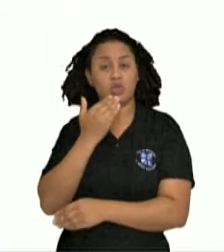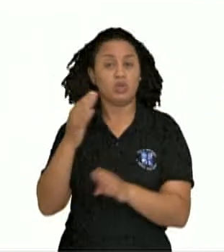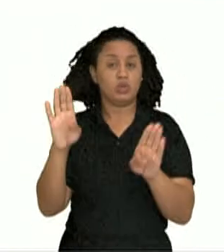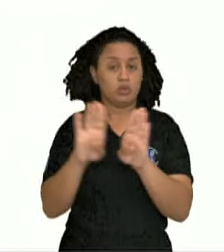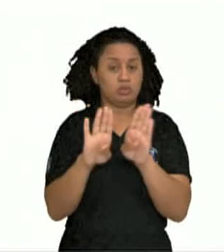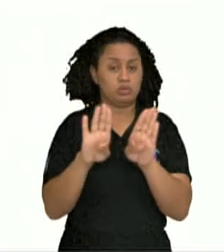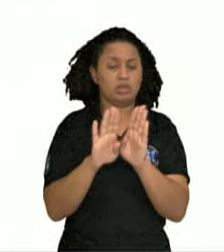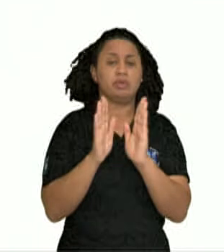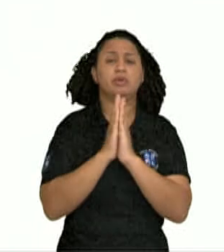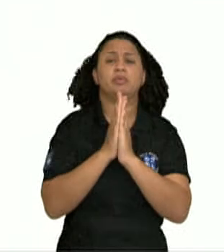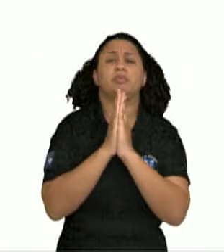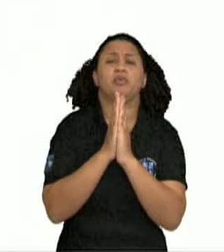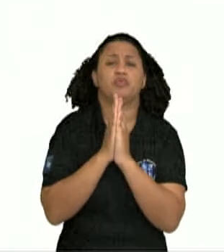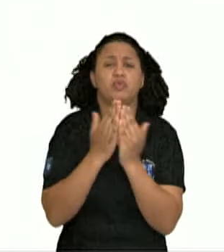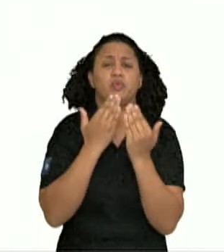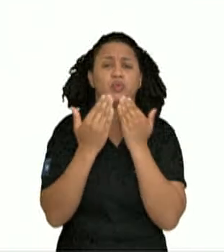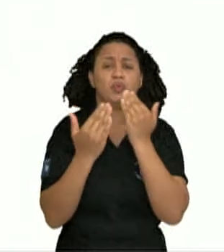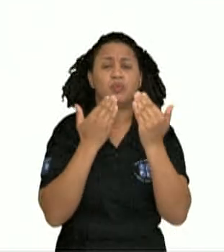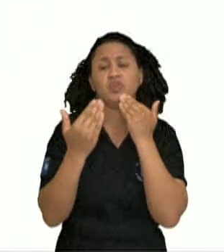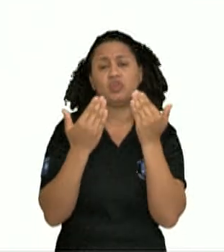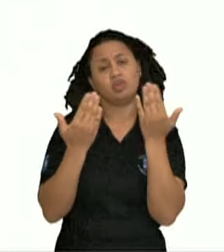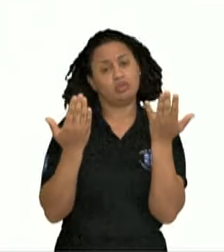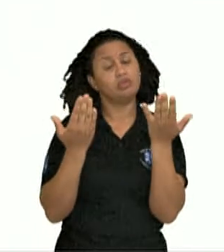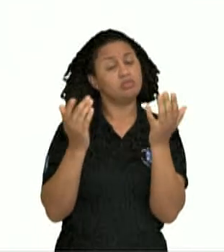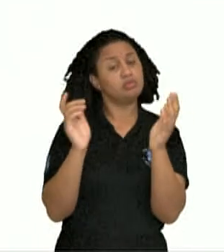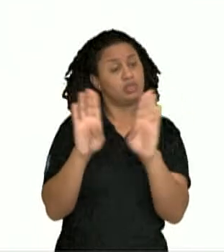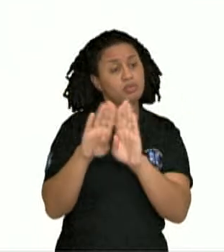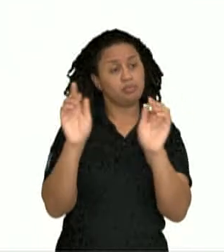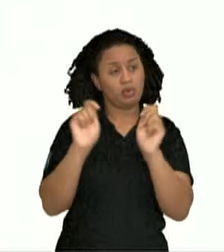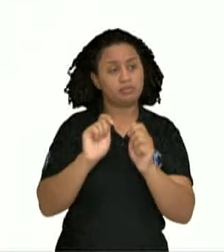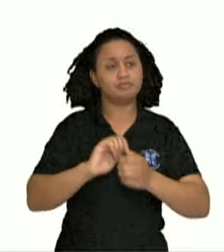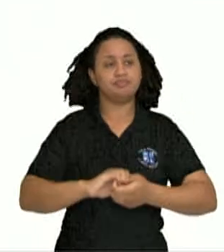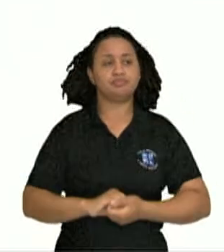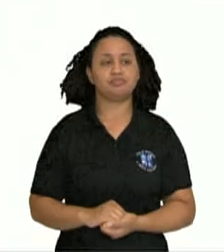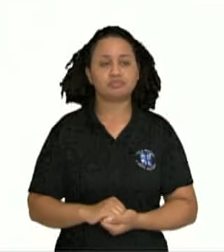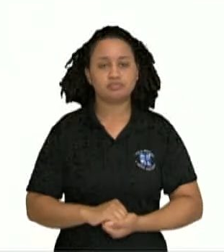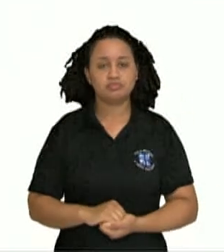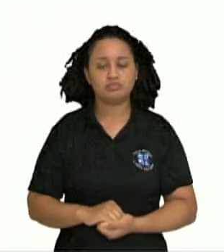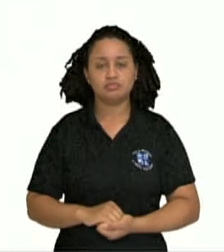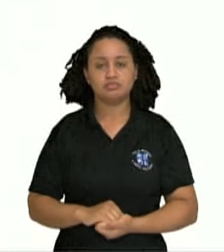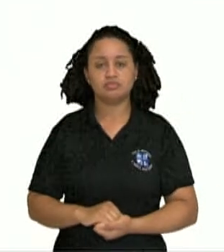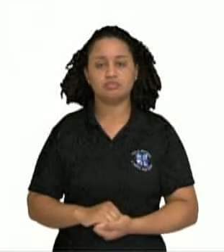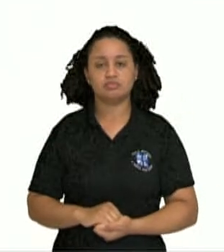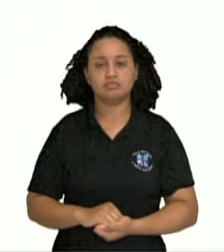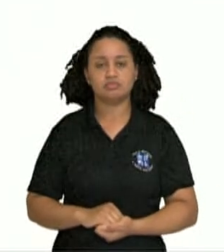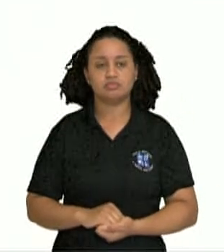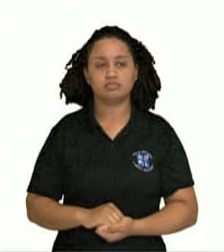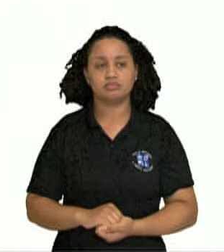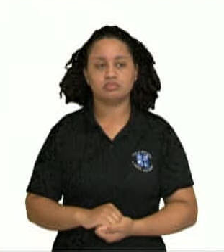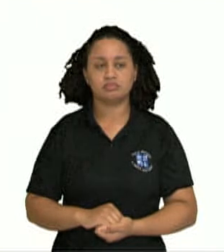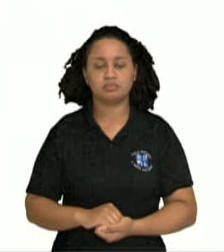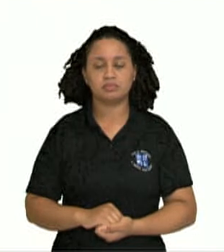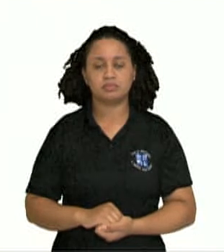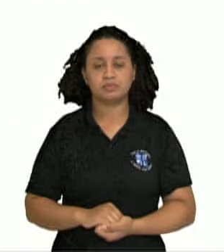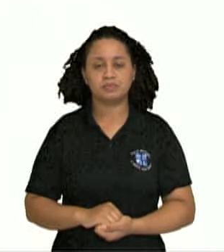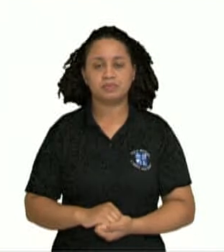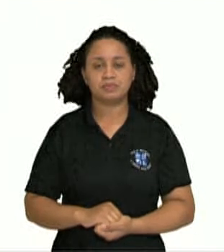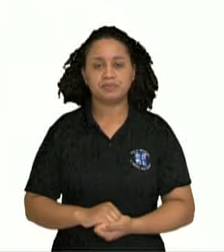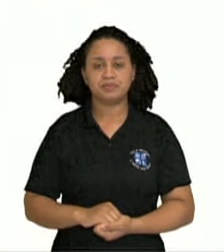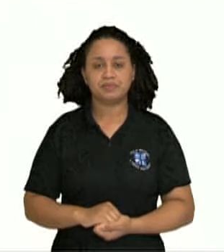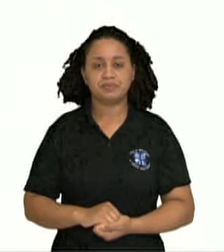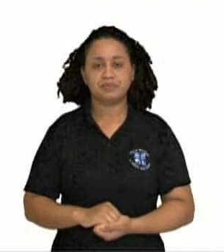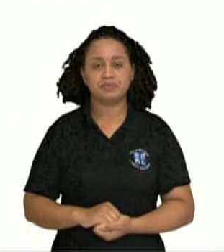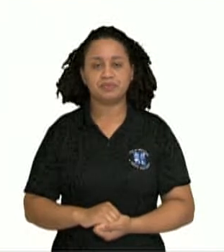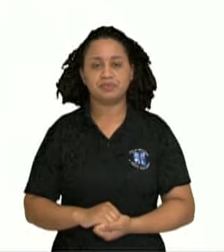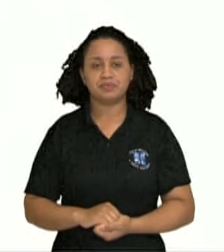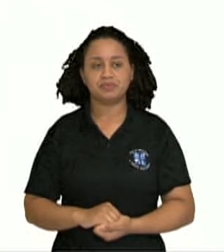para implorar, para dar uma recomendação, uma instrução. Para dar instrucciones em el imperativo negativo,